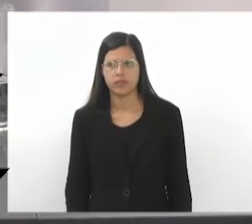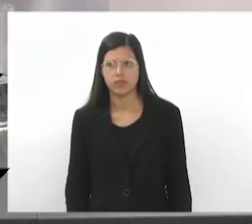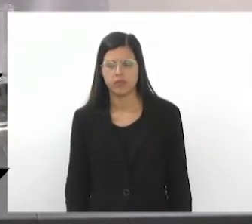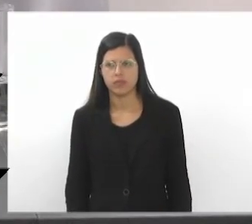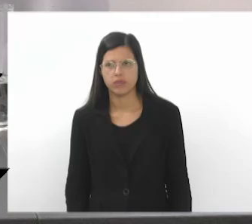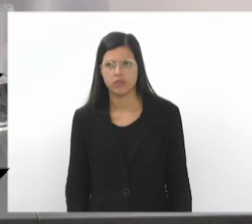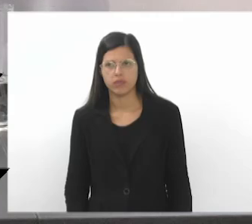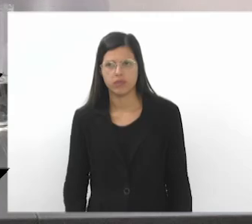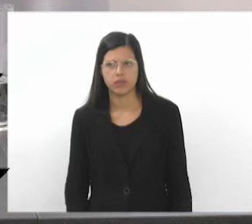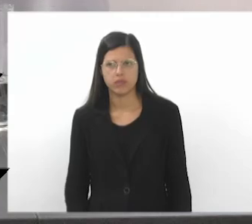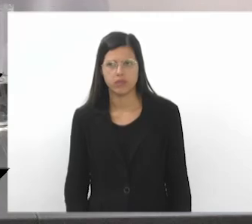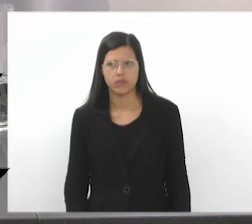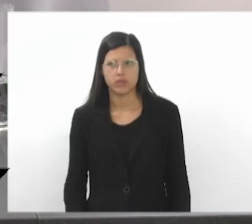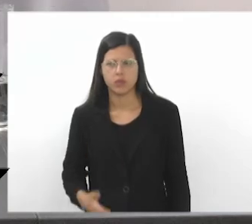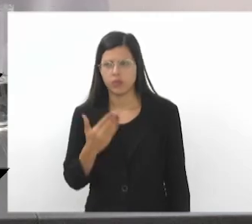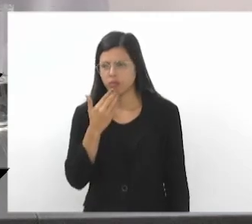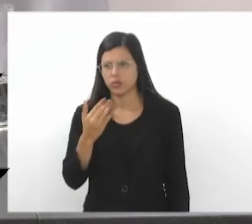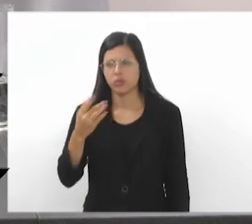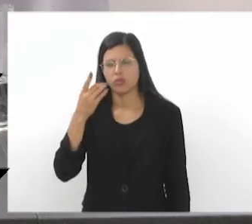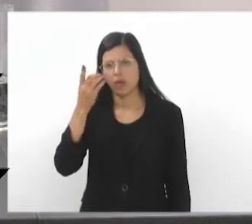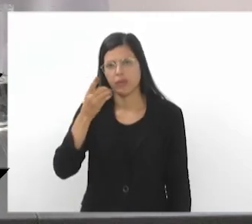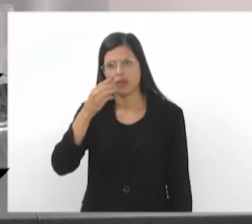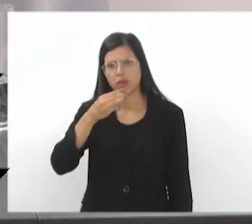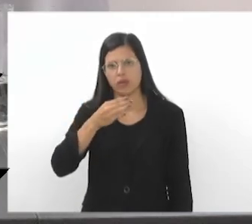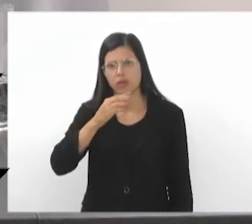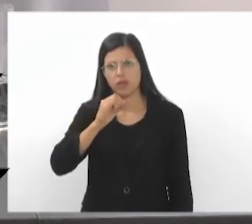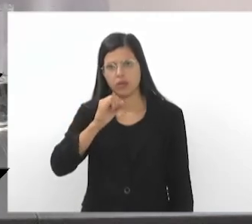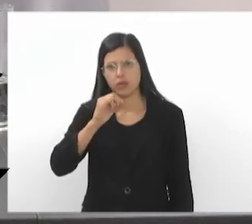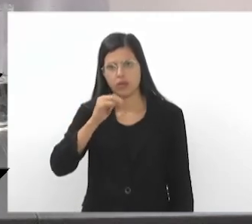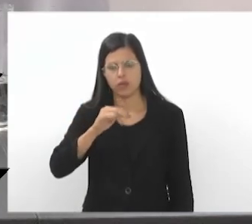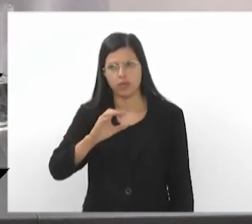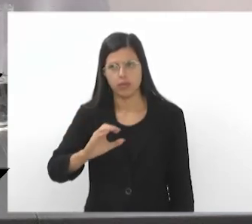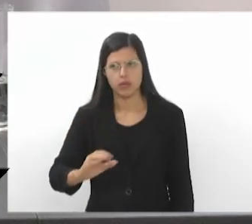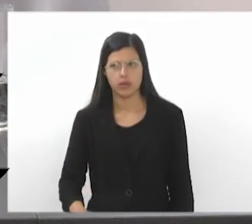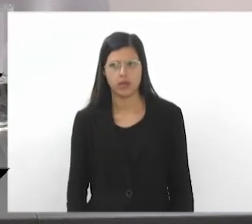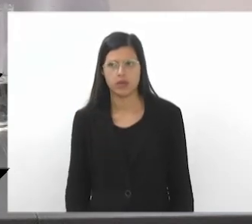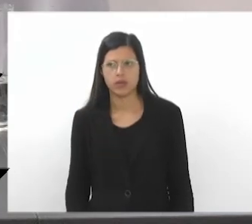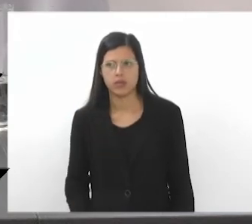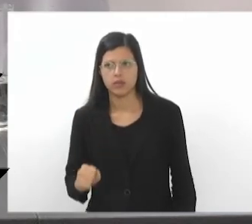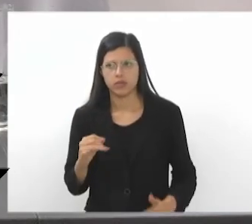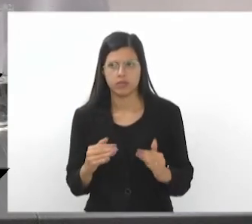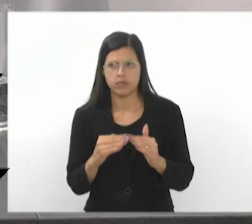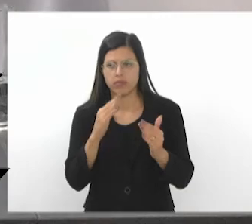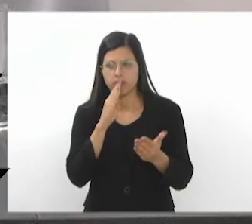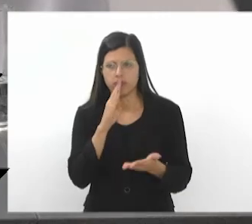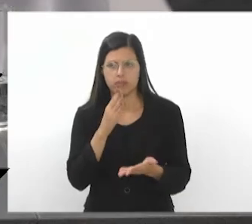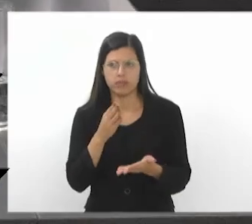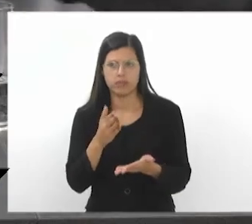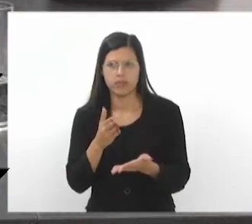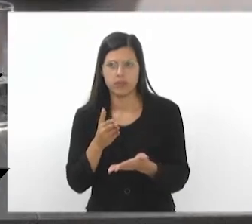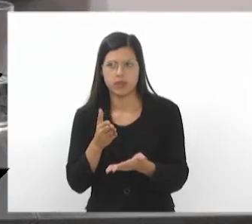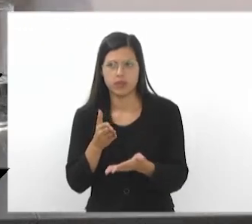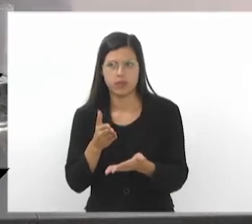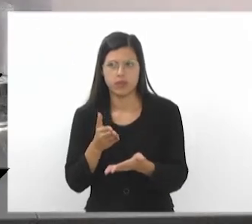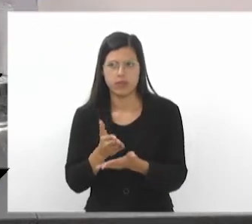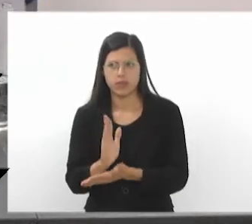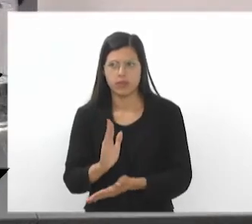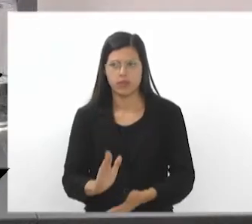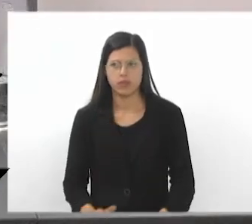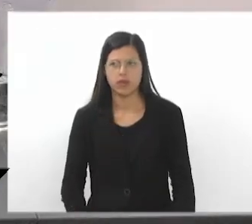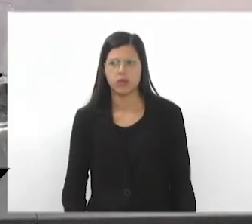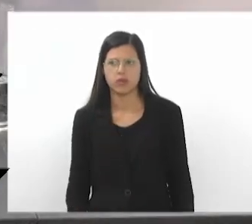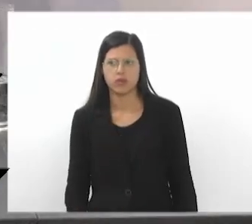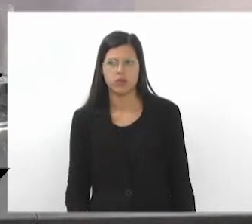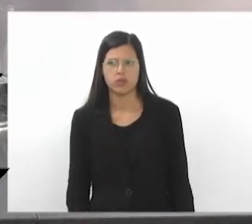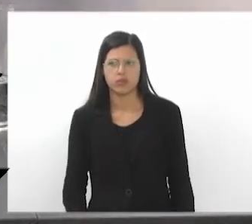solicitação encaminhada pelo deputado Carlos Mink de moção de repúdio. E, senhores que aprovam, permaneçam como estão.